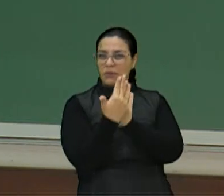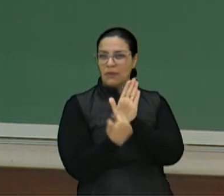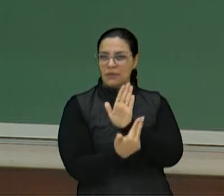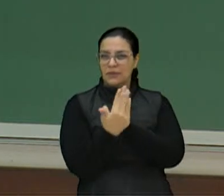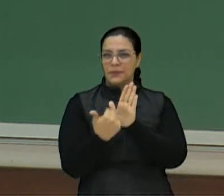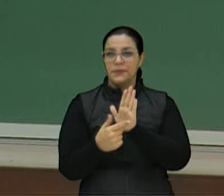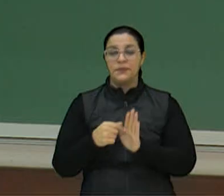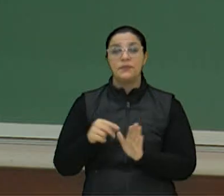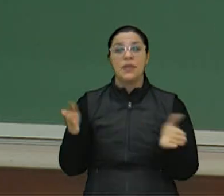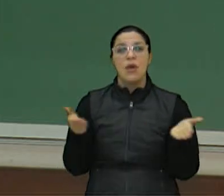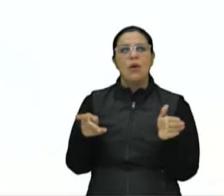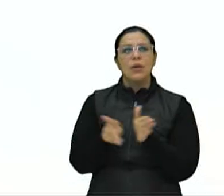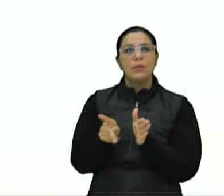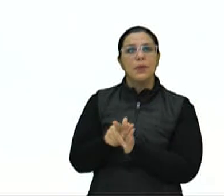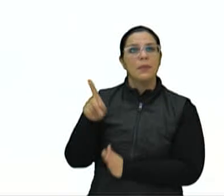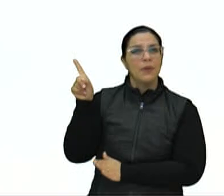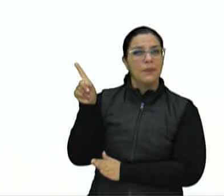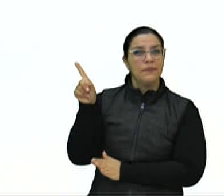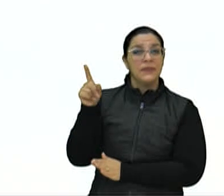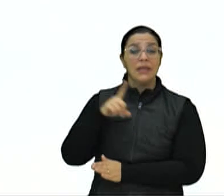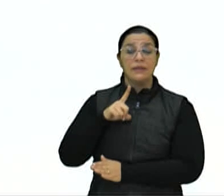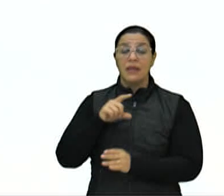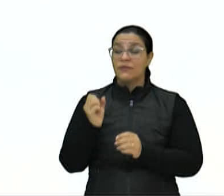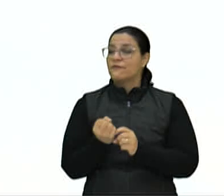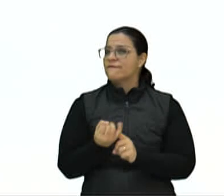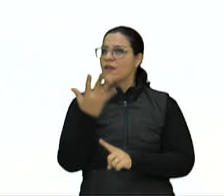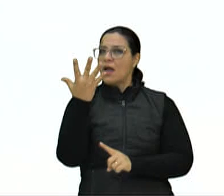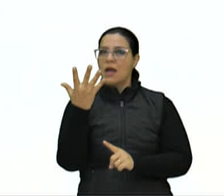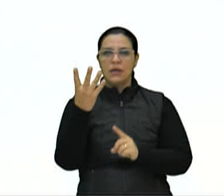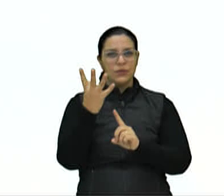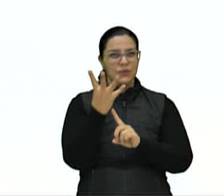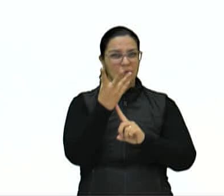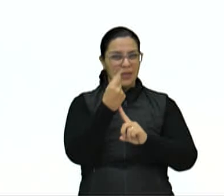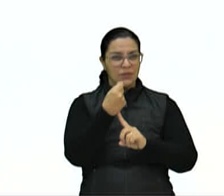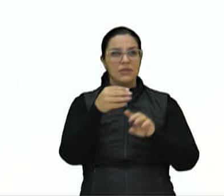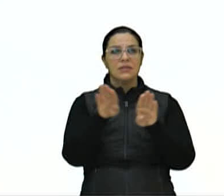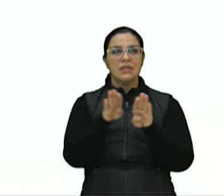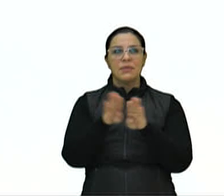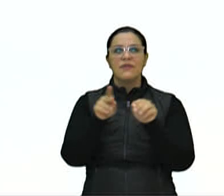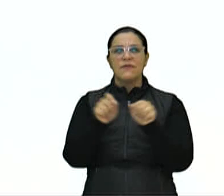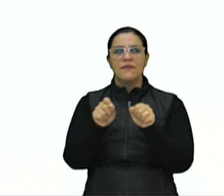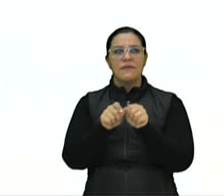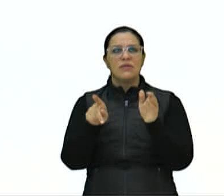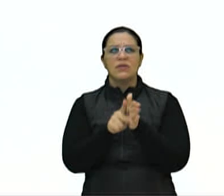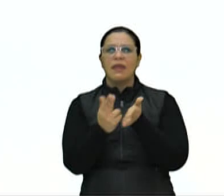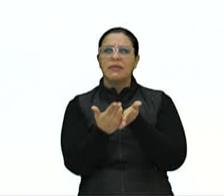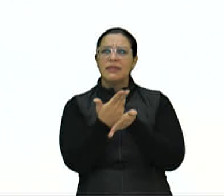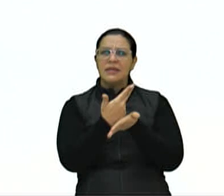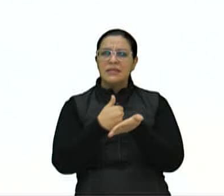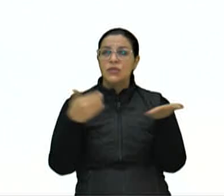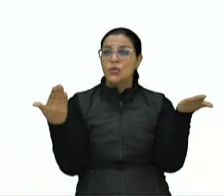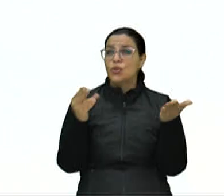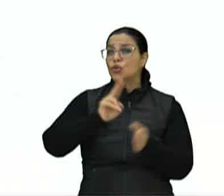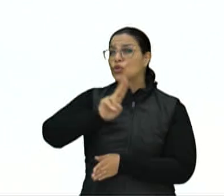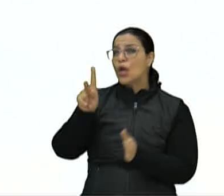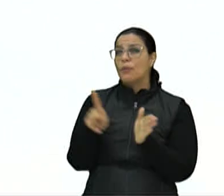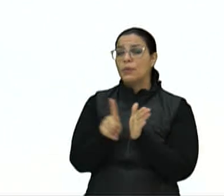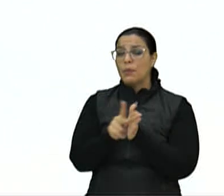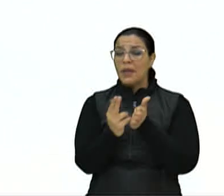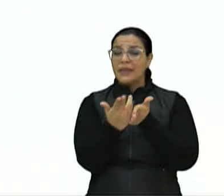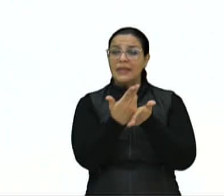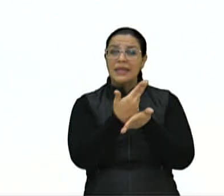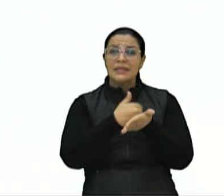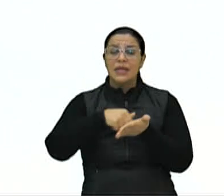No Renascimento, vários artistas realizaram aguadas sobre desenhos, que hoje chamaríamos de